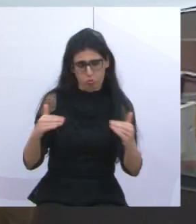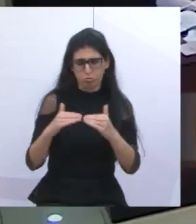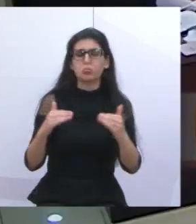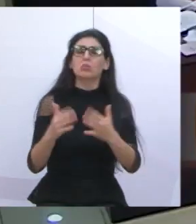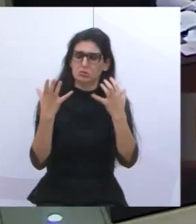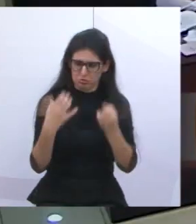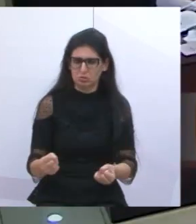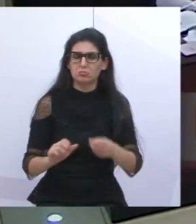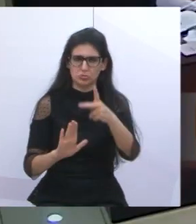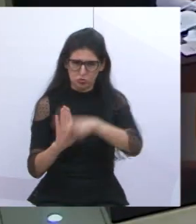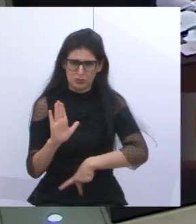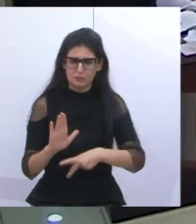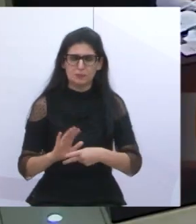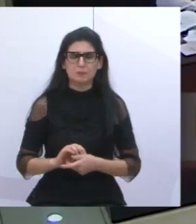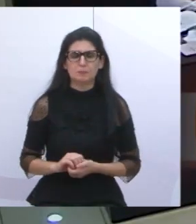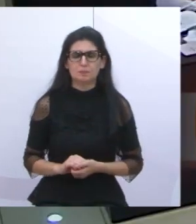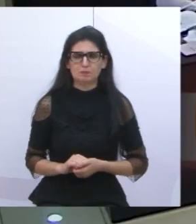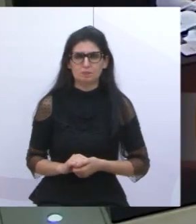projeto.